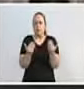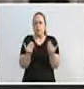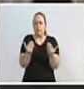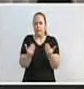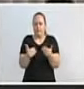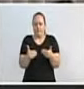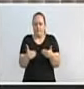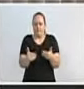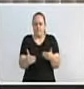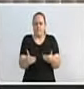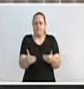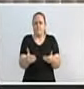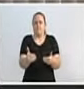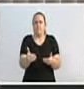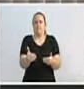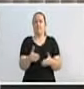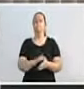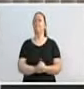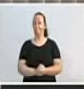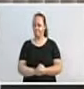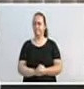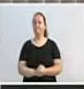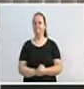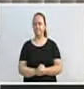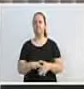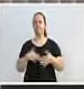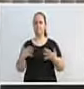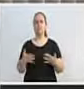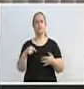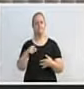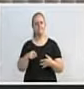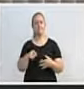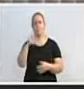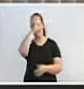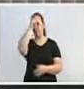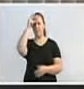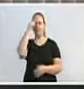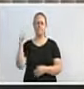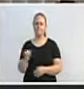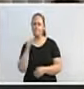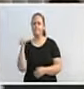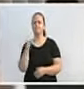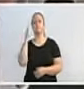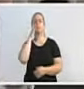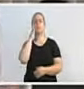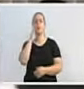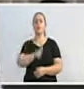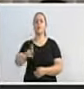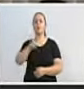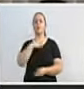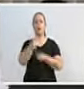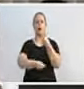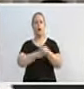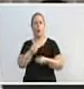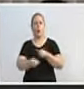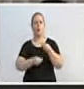reeleição se reelegeram. Então, a máquina também foi fundamental para esse processo. O prefeito soube usar muito bem a estrutura da Câmara, a